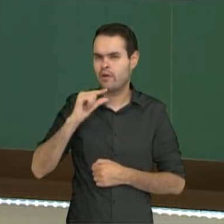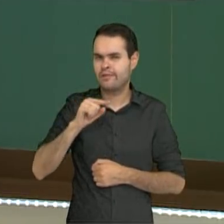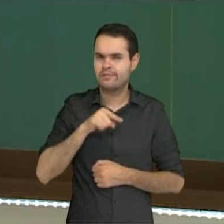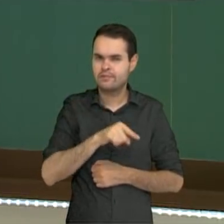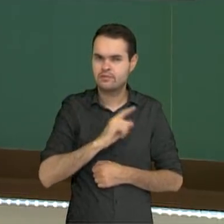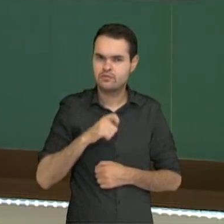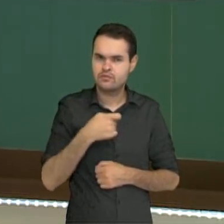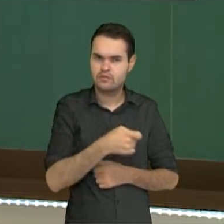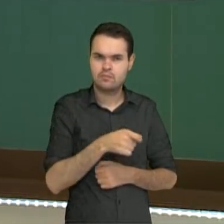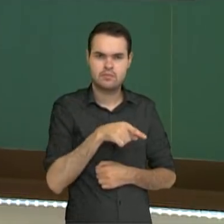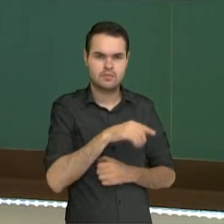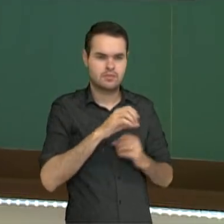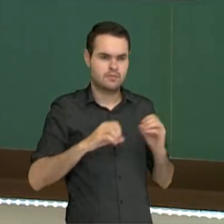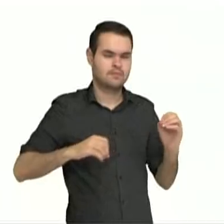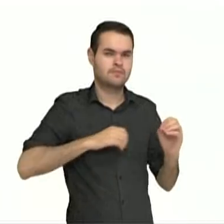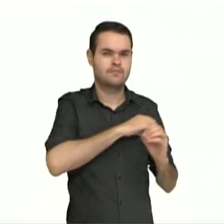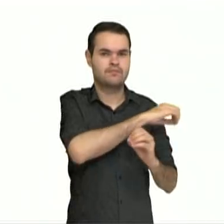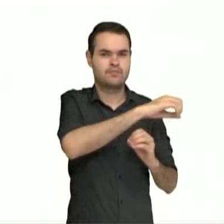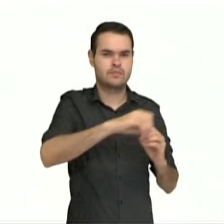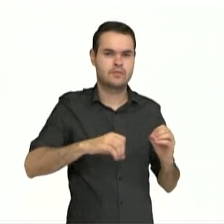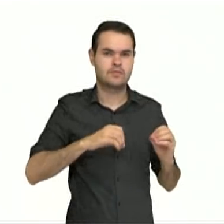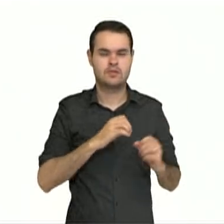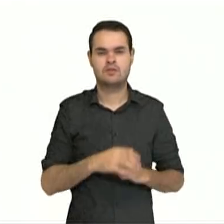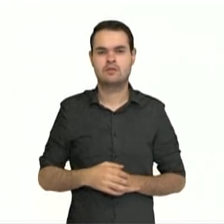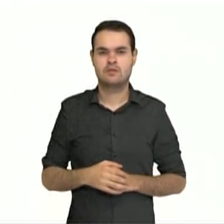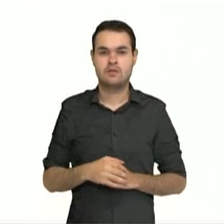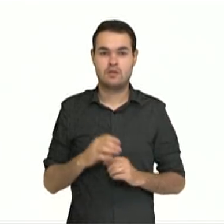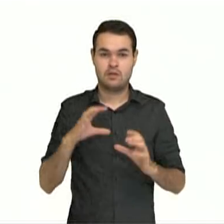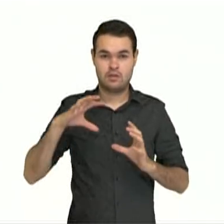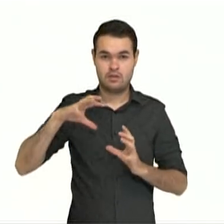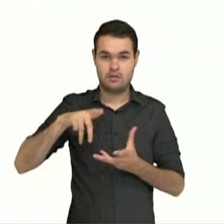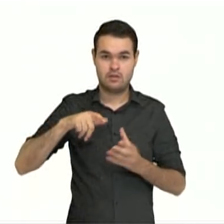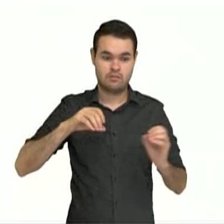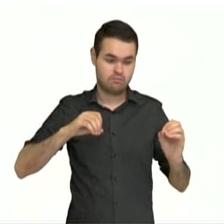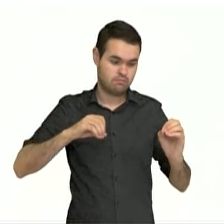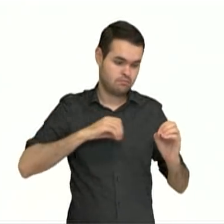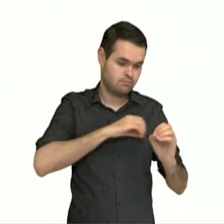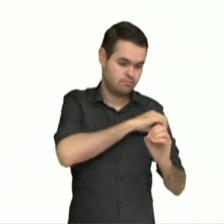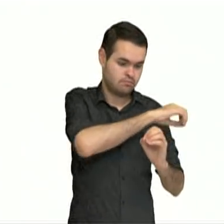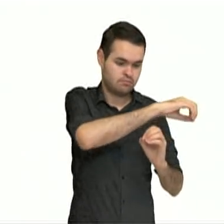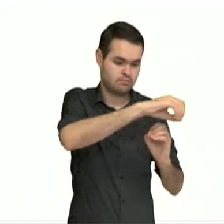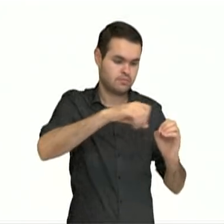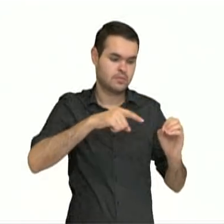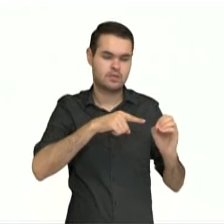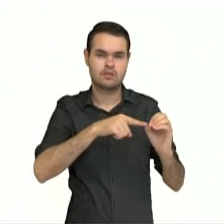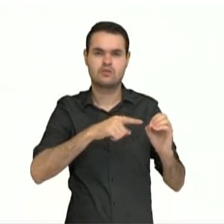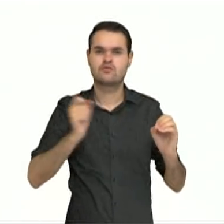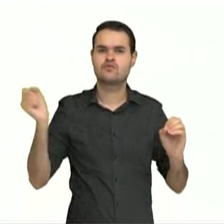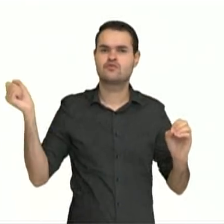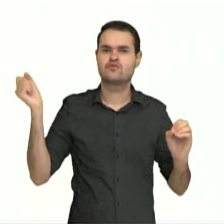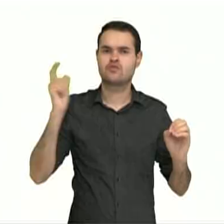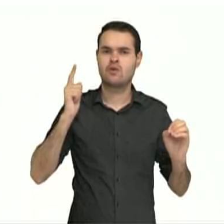de translação. É o movimento que a Terra realiza ao redor do Sol. Então a Terra percorre